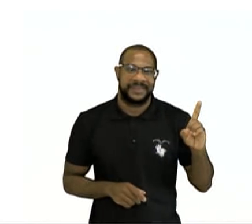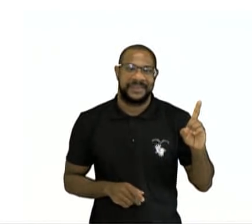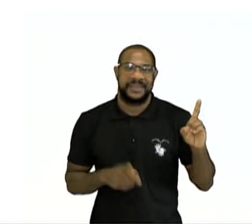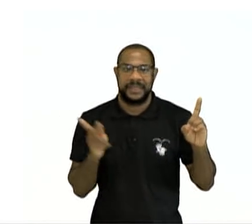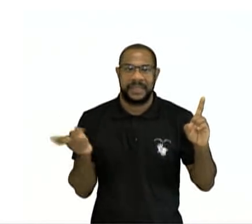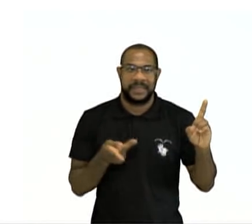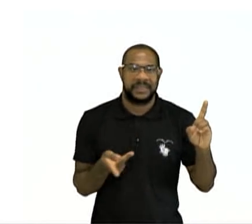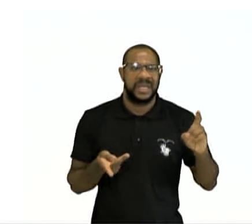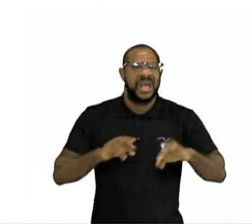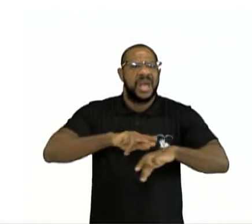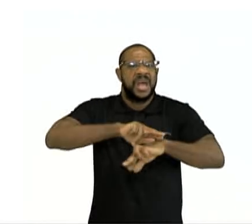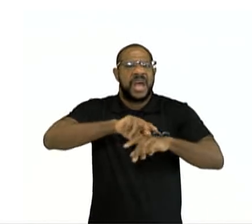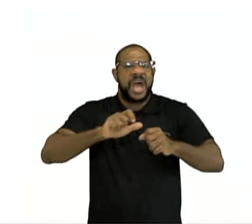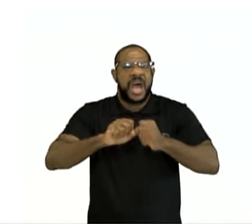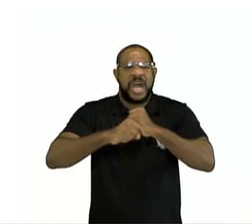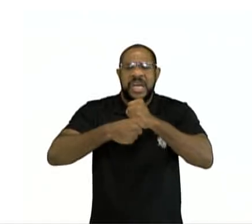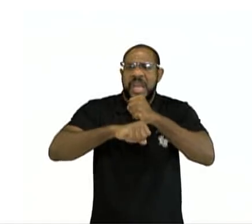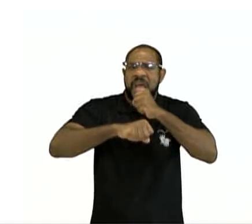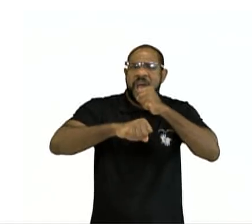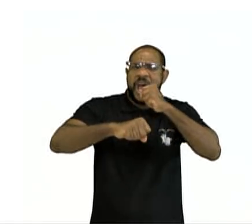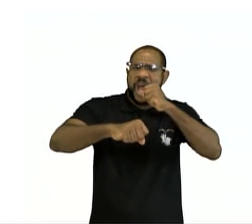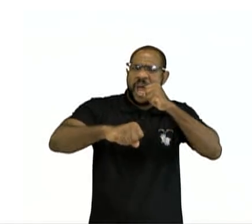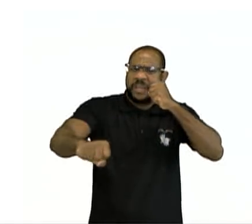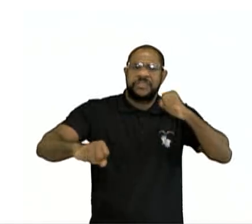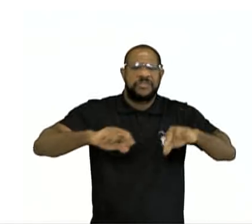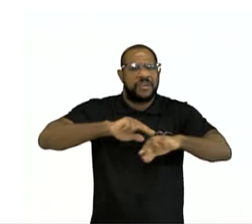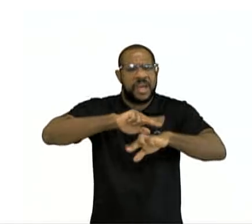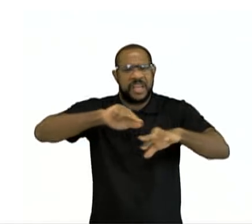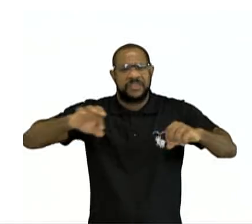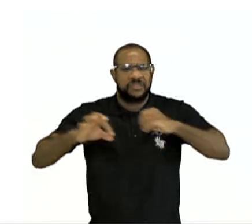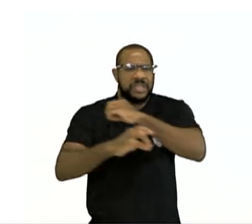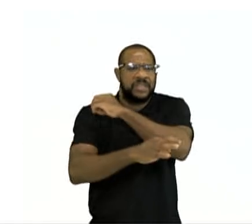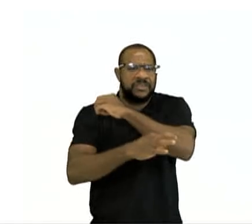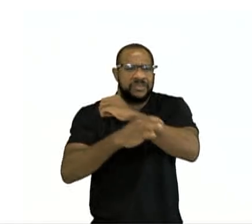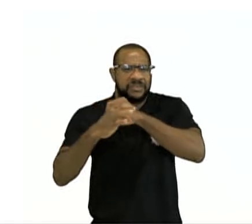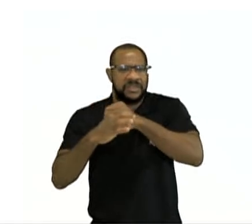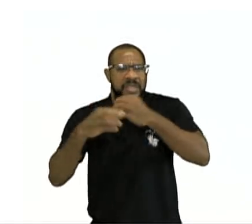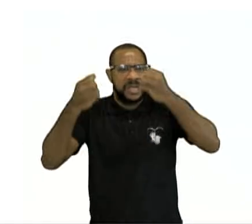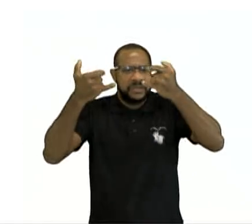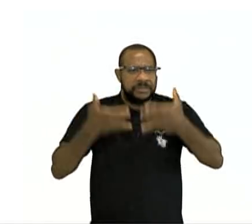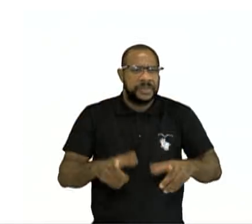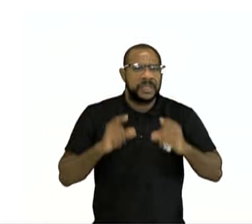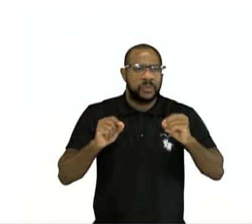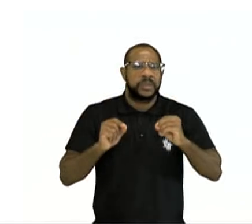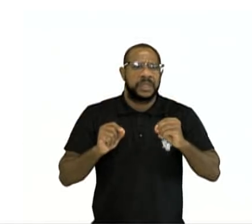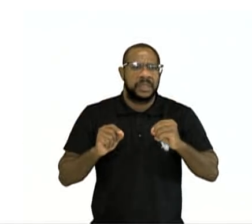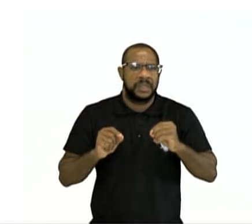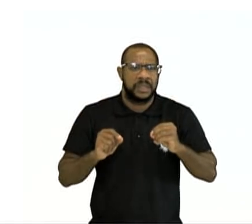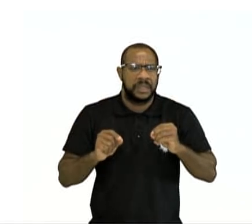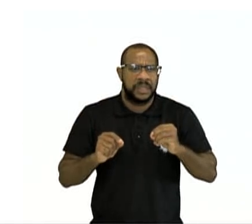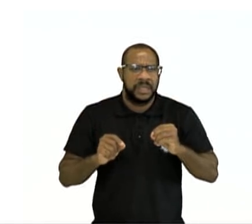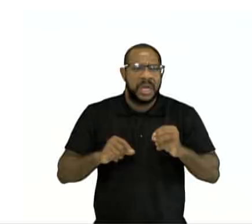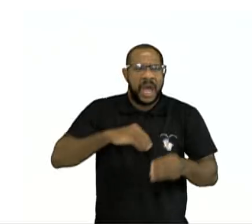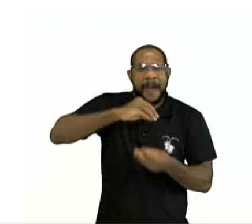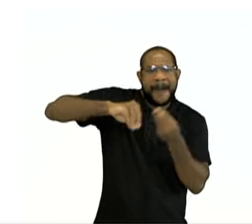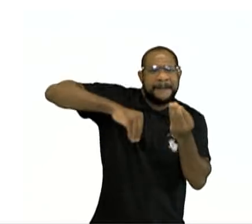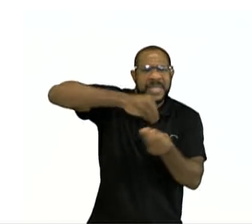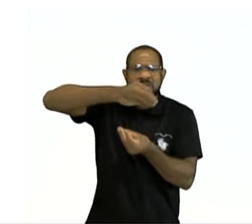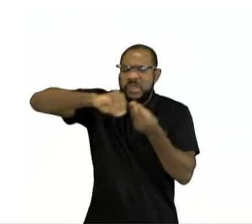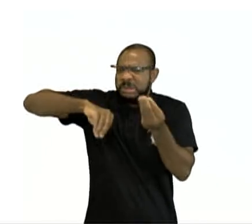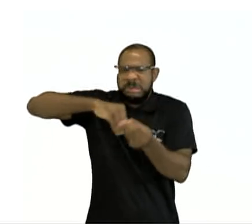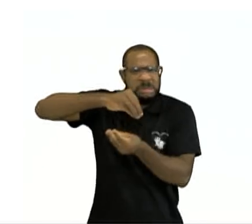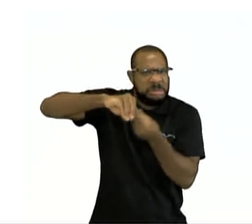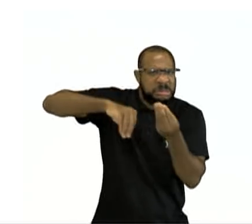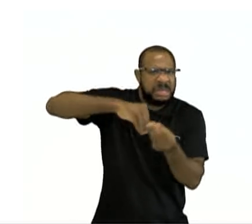de latitudes explica a homogeneidade climática do país. Pelo contrário, não é homogêneo.